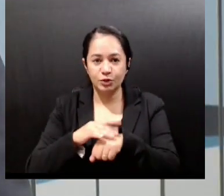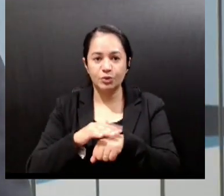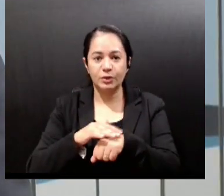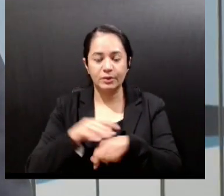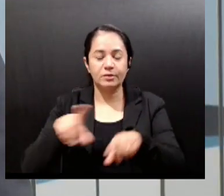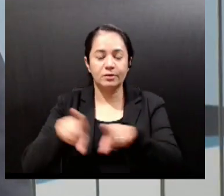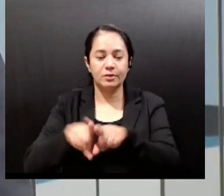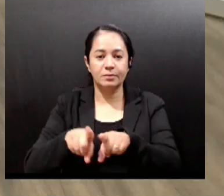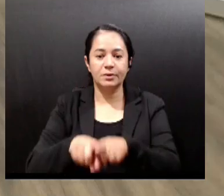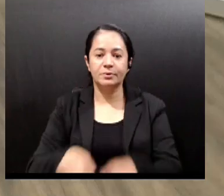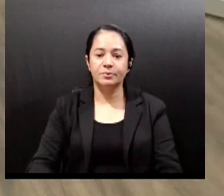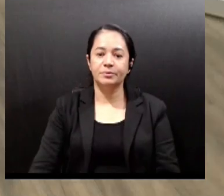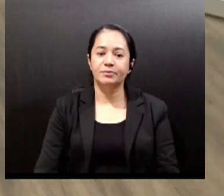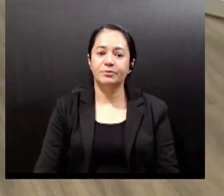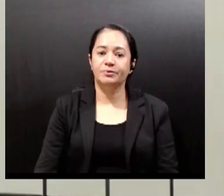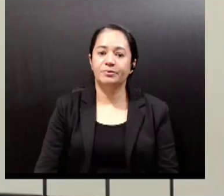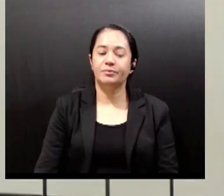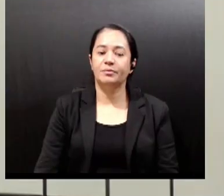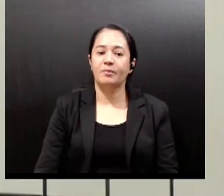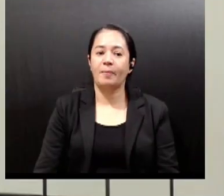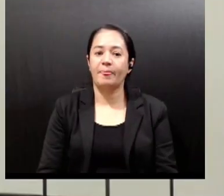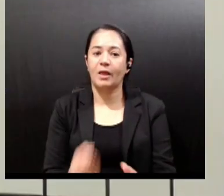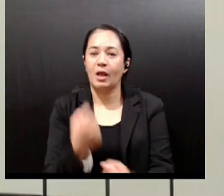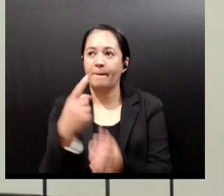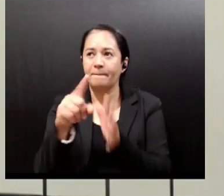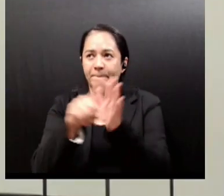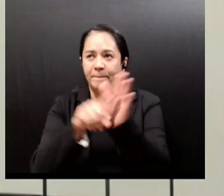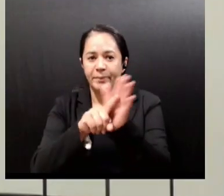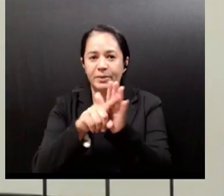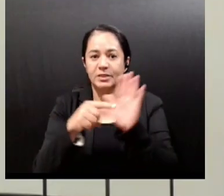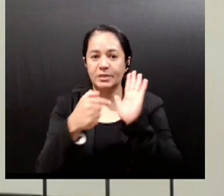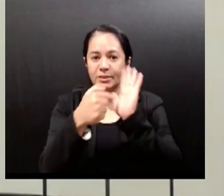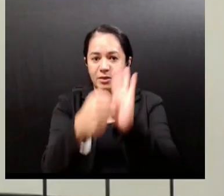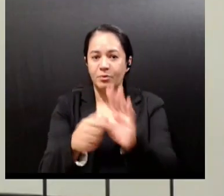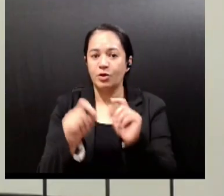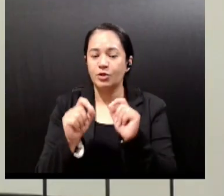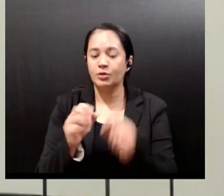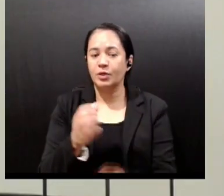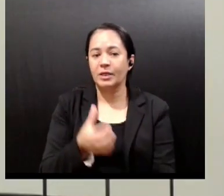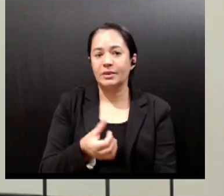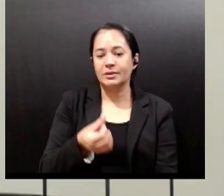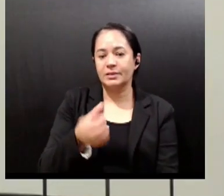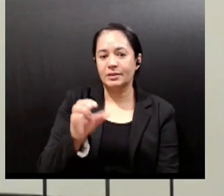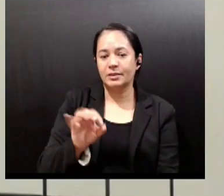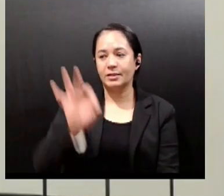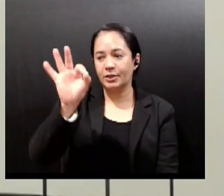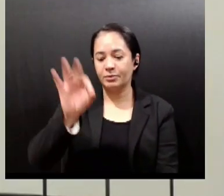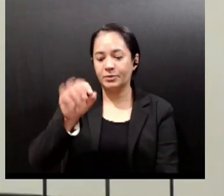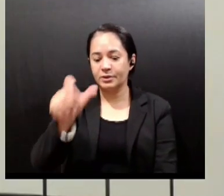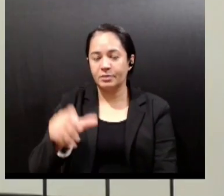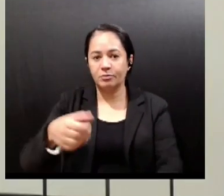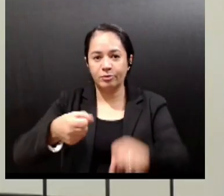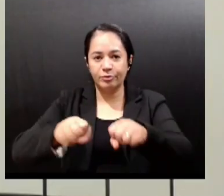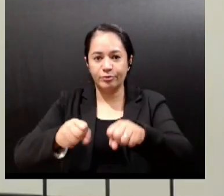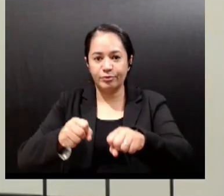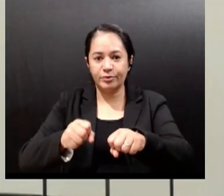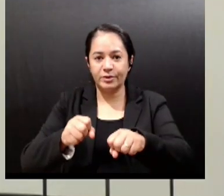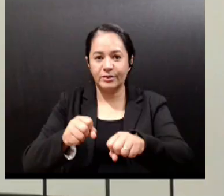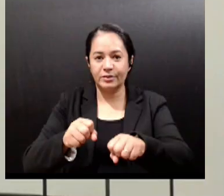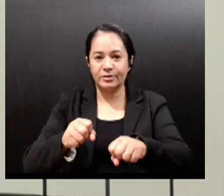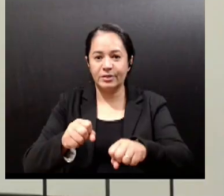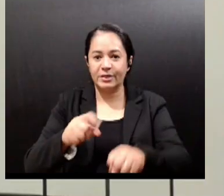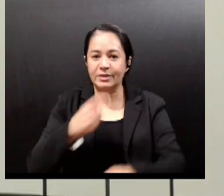O estudo mostra que 60% dos motociclistas em Campinas trafegam acima da velocidade